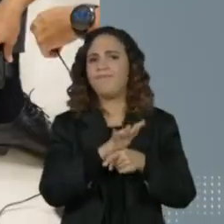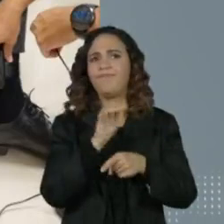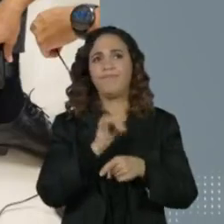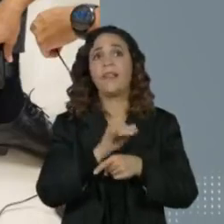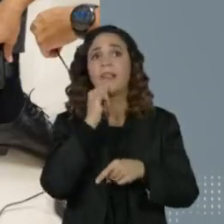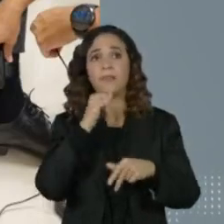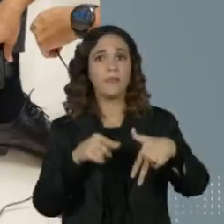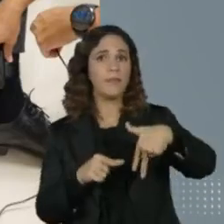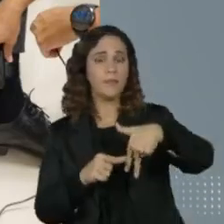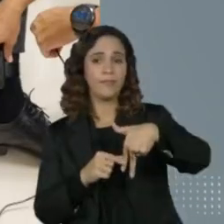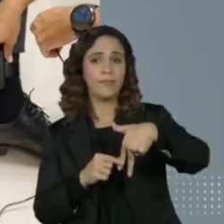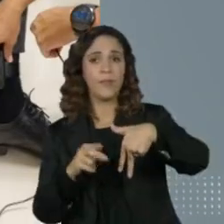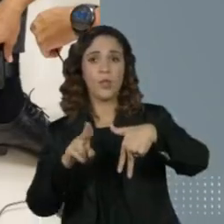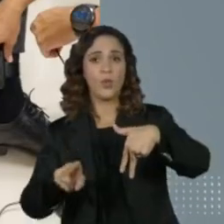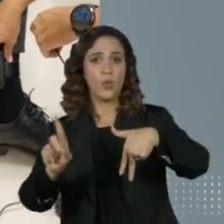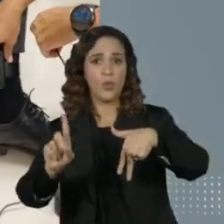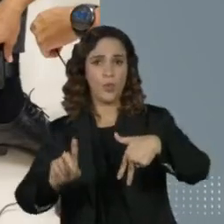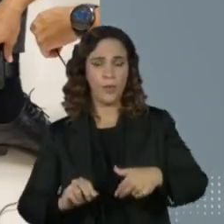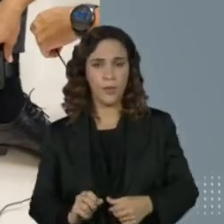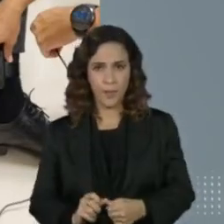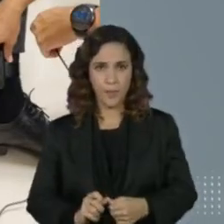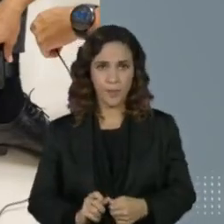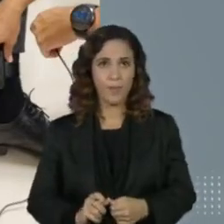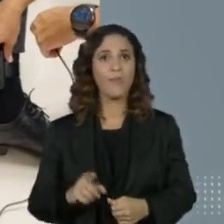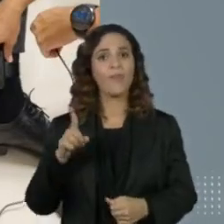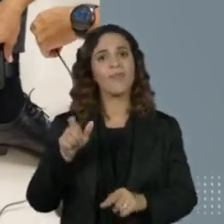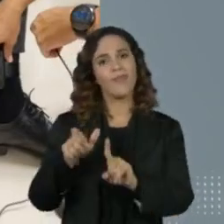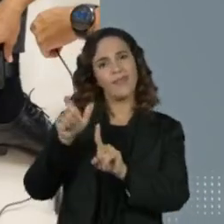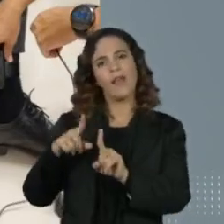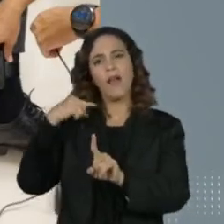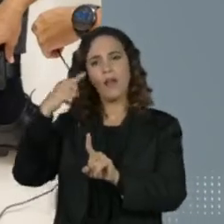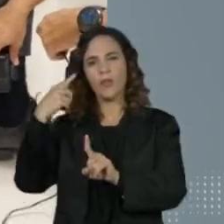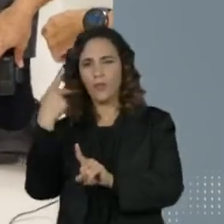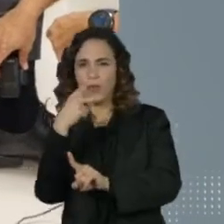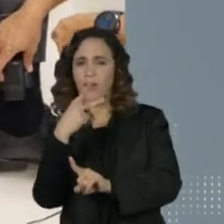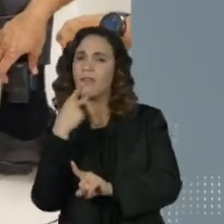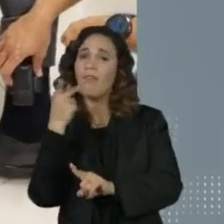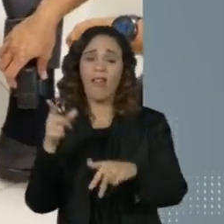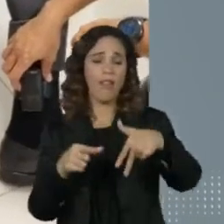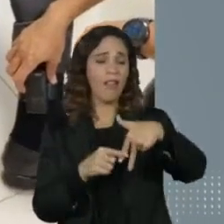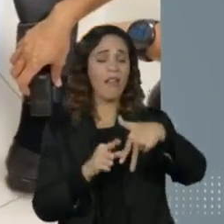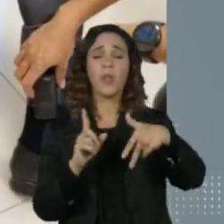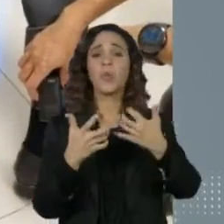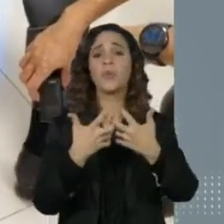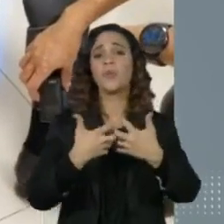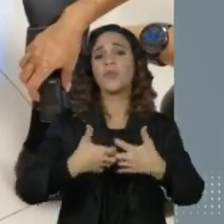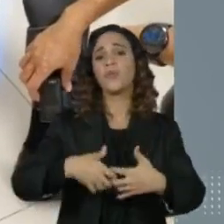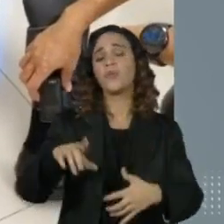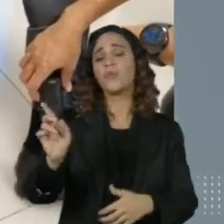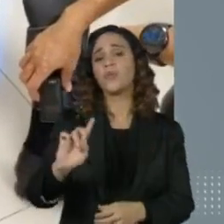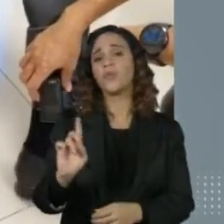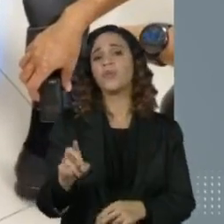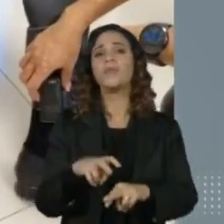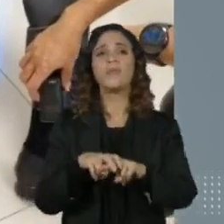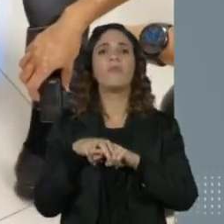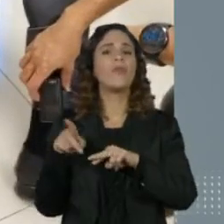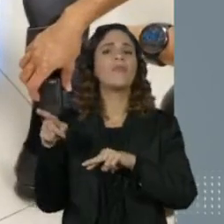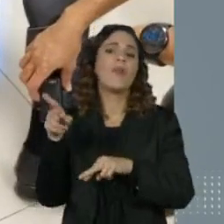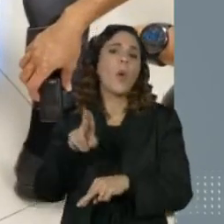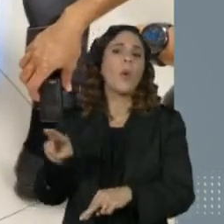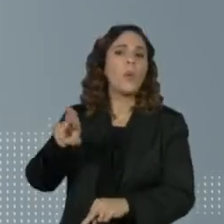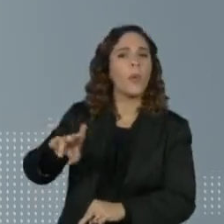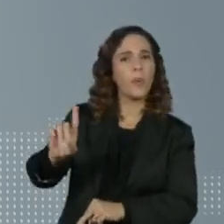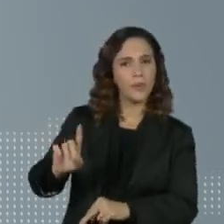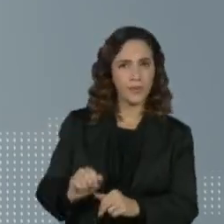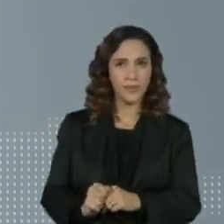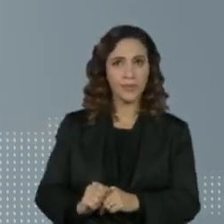elas o uso da tornozeleira eletrônica a defesa do deputado alegou falha no equipamento para justificar a falta do uso